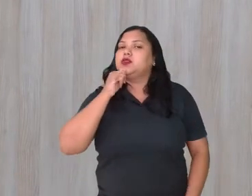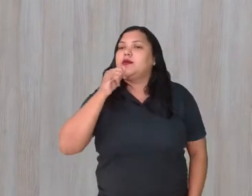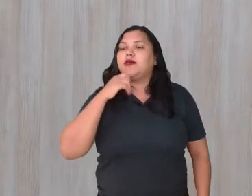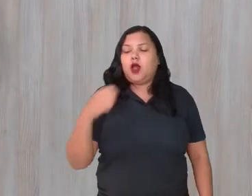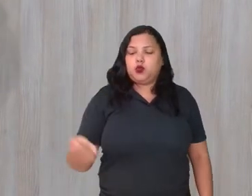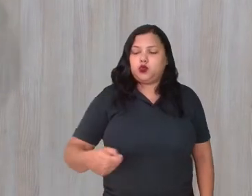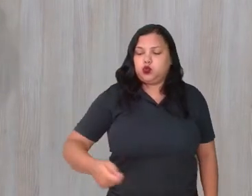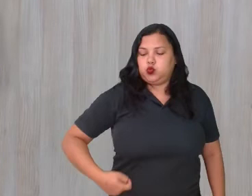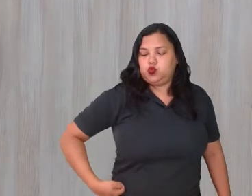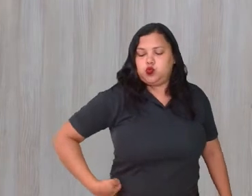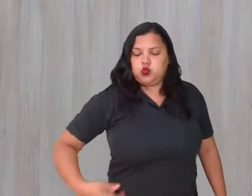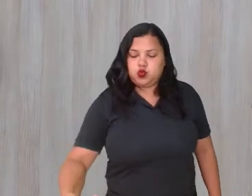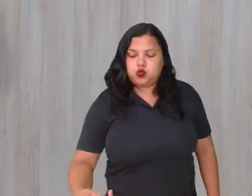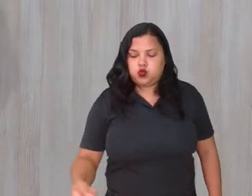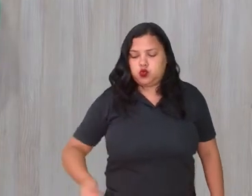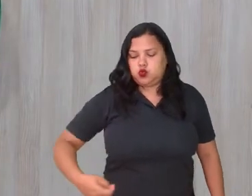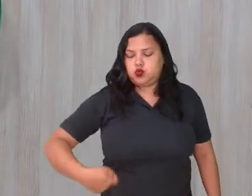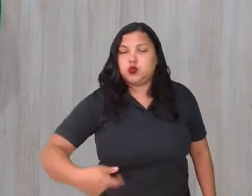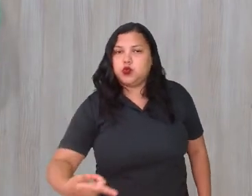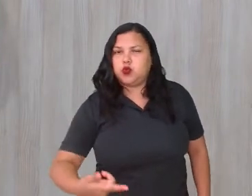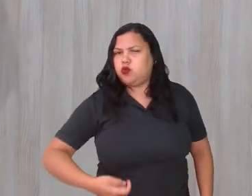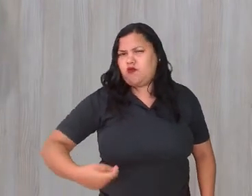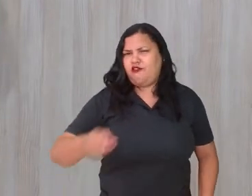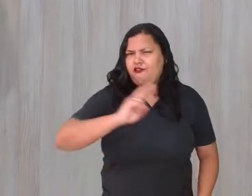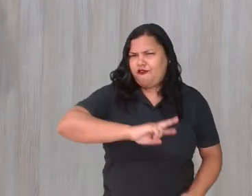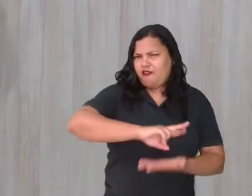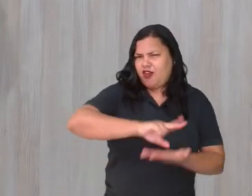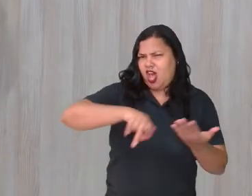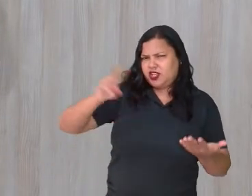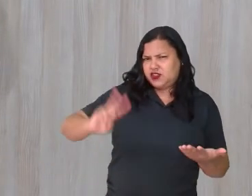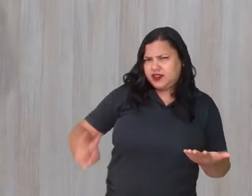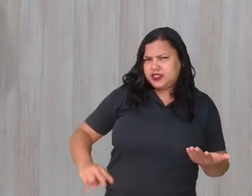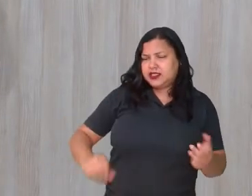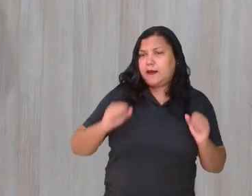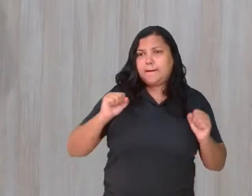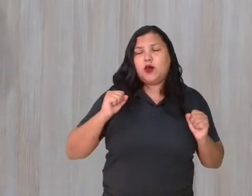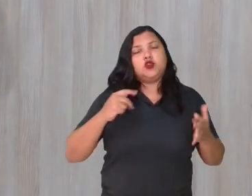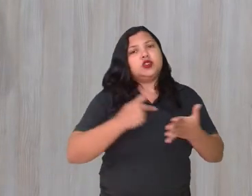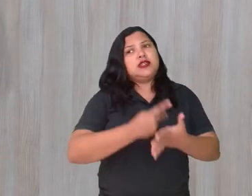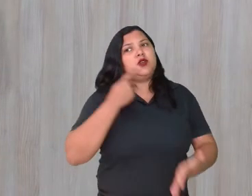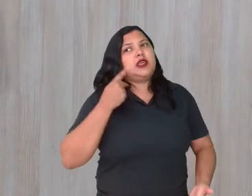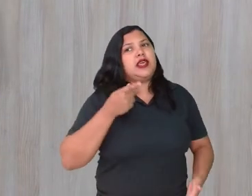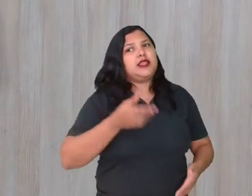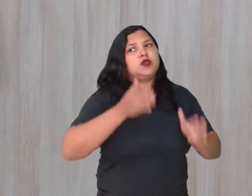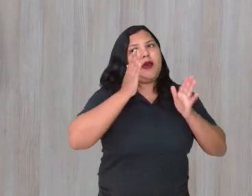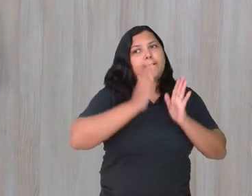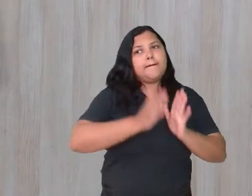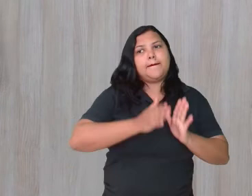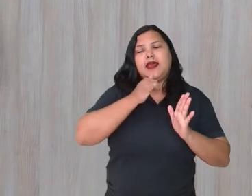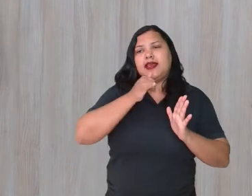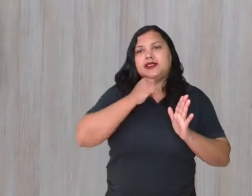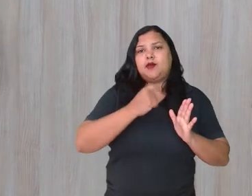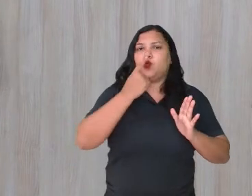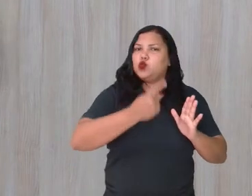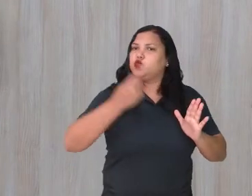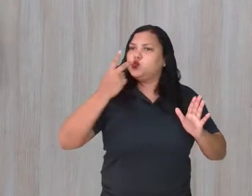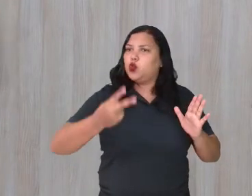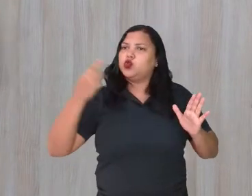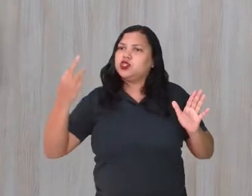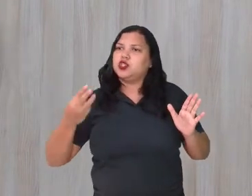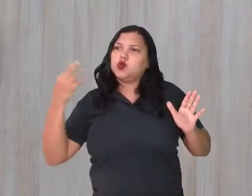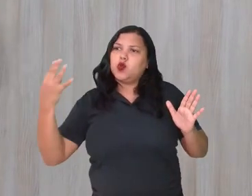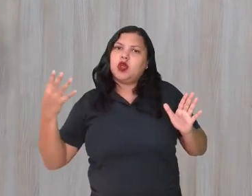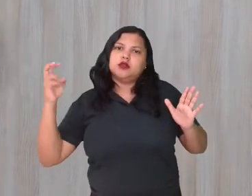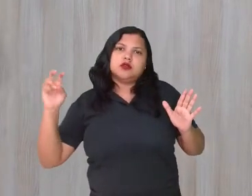ficar jogando um dado aqui até a aula acabar e pode ser que não saiam separados, ou seja, a face 1, a face 2, a face